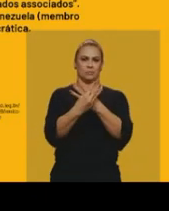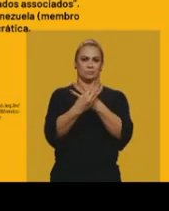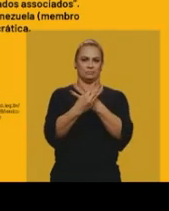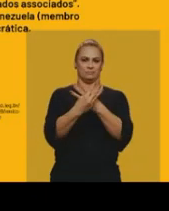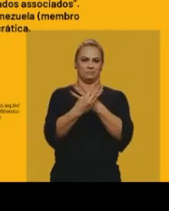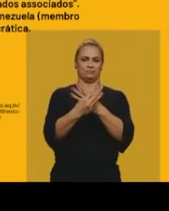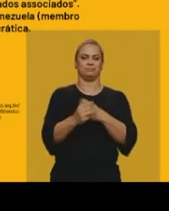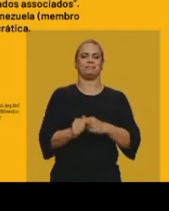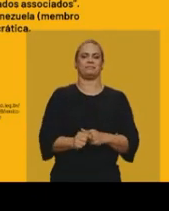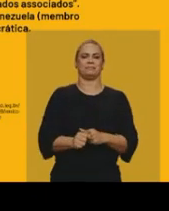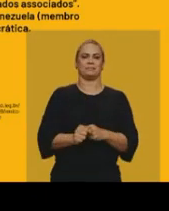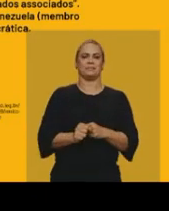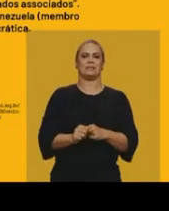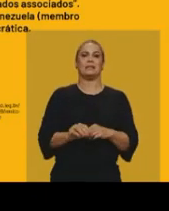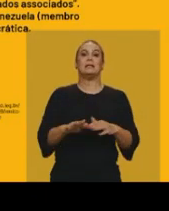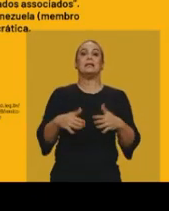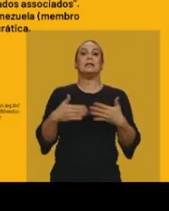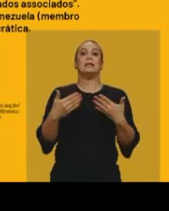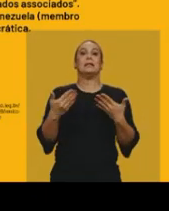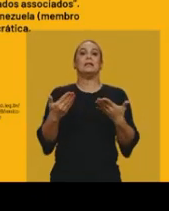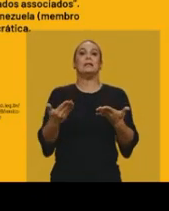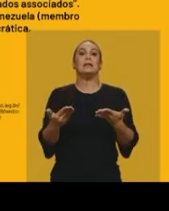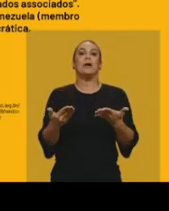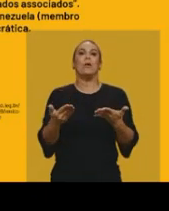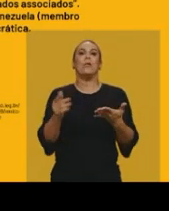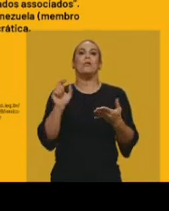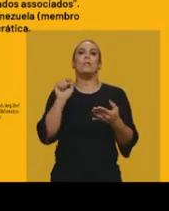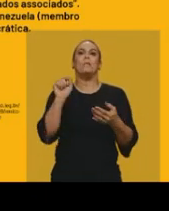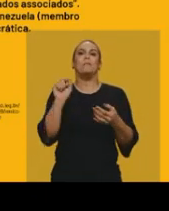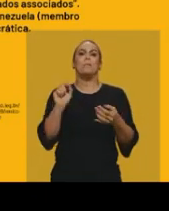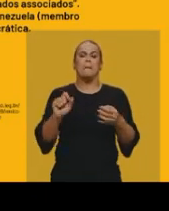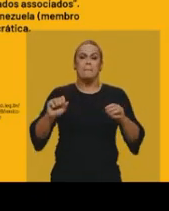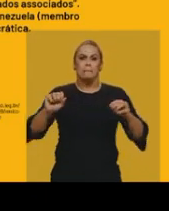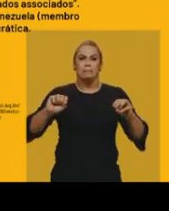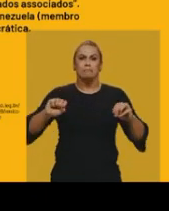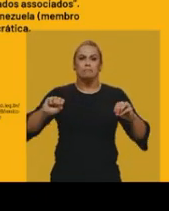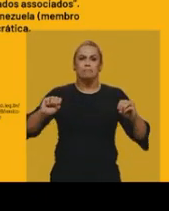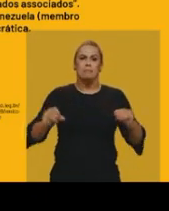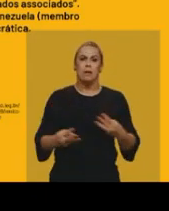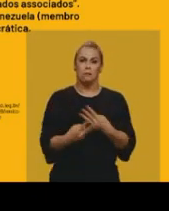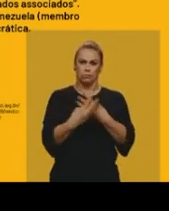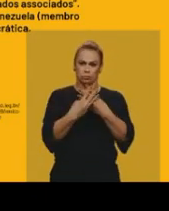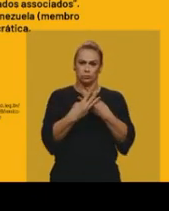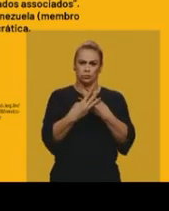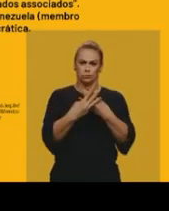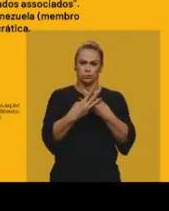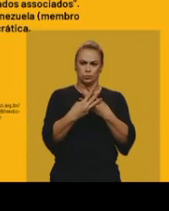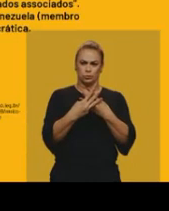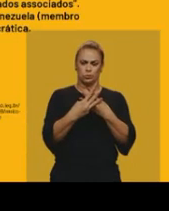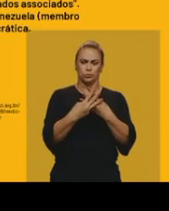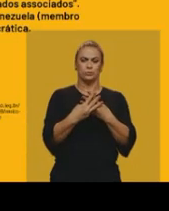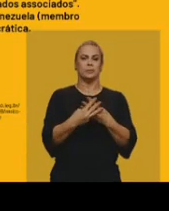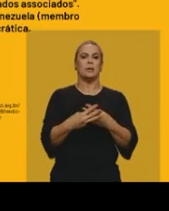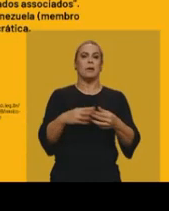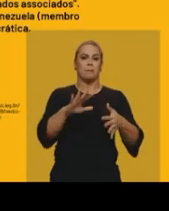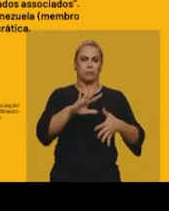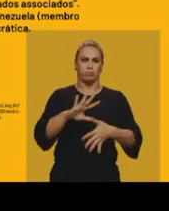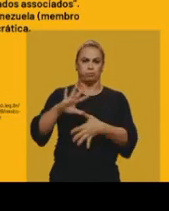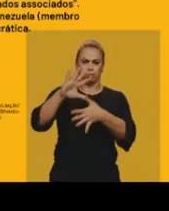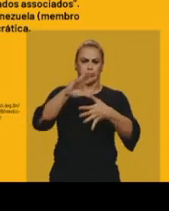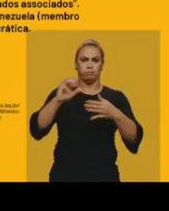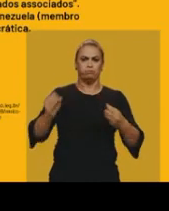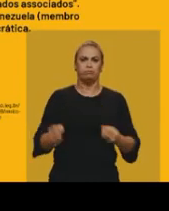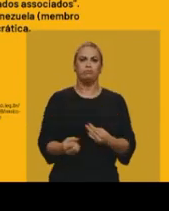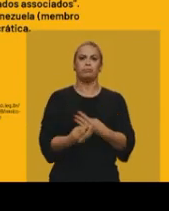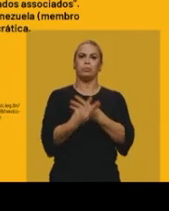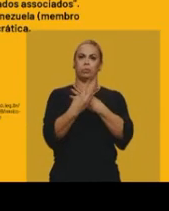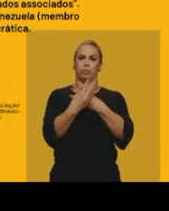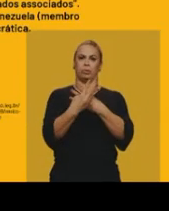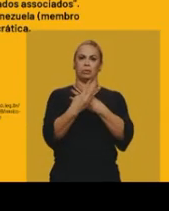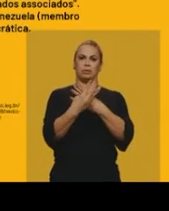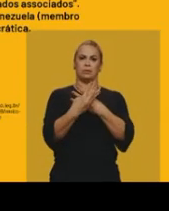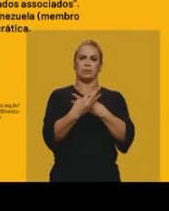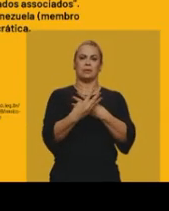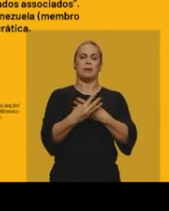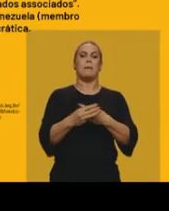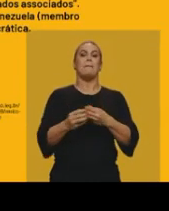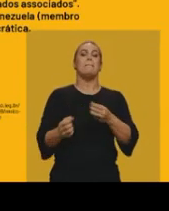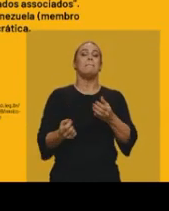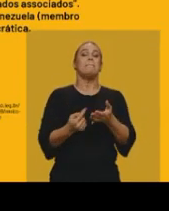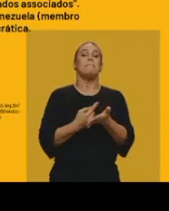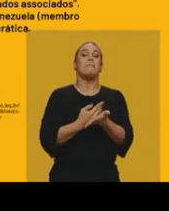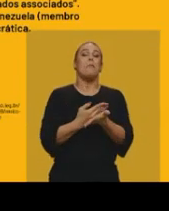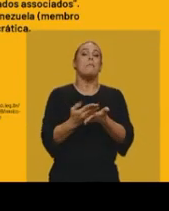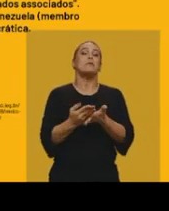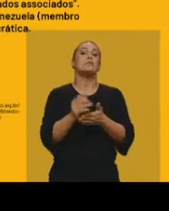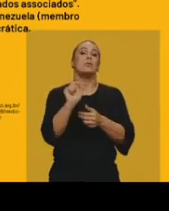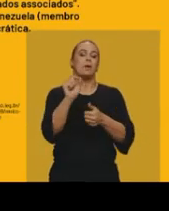Membros fundadores, Brasil, desculpa, Argentina, vamos na ordem alfabética para não criar problema, né? Argentina, Brasil,